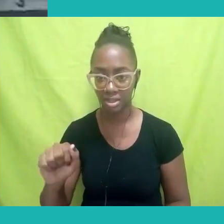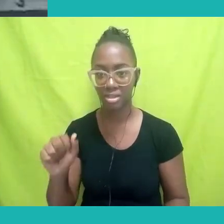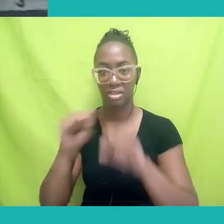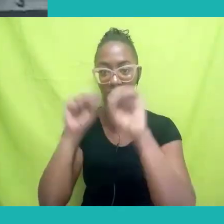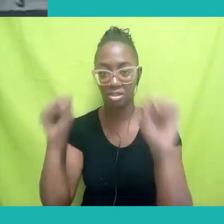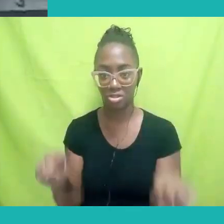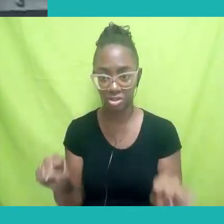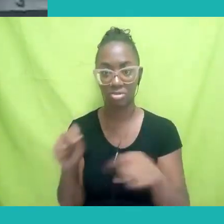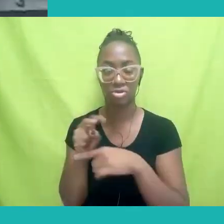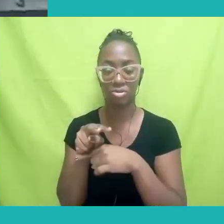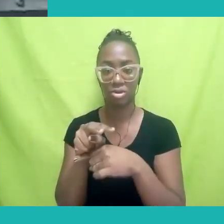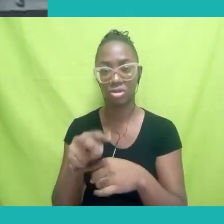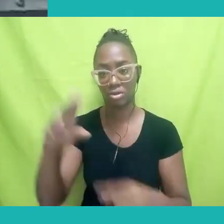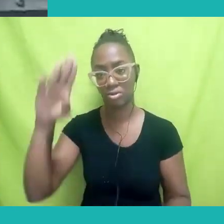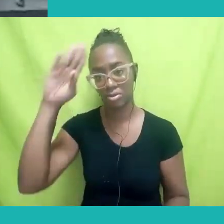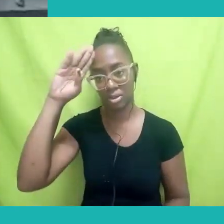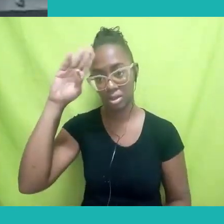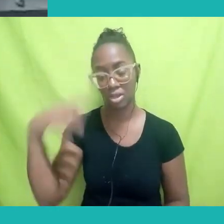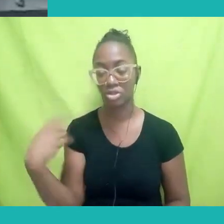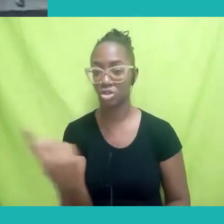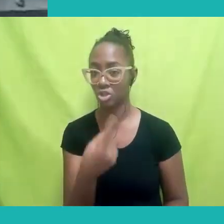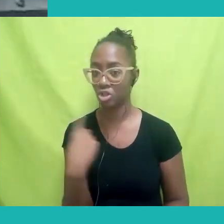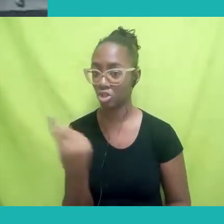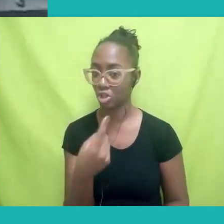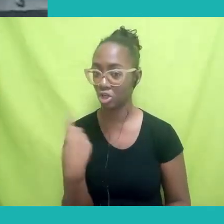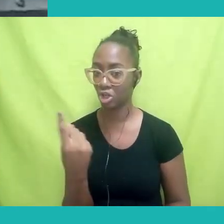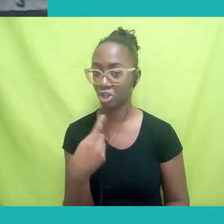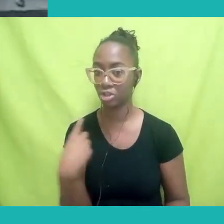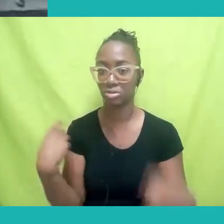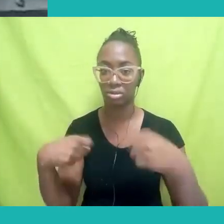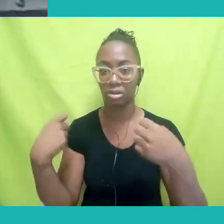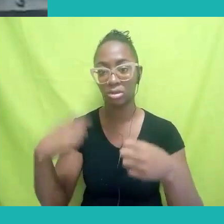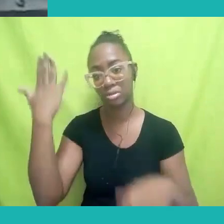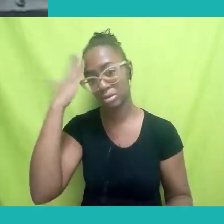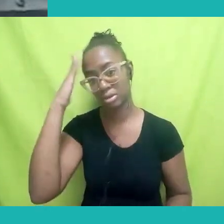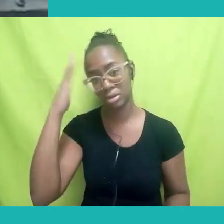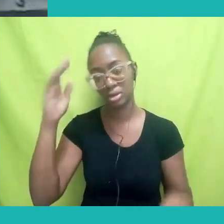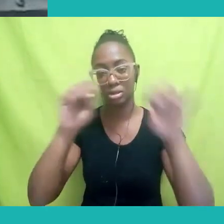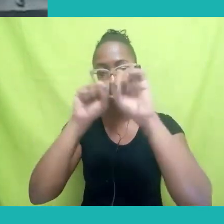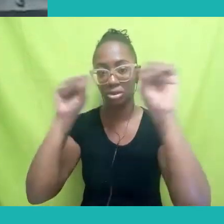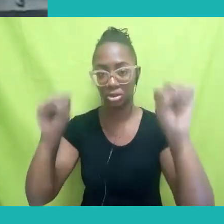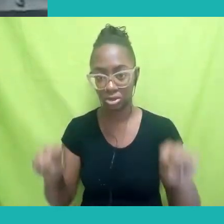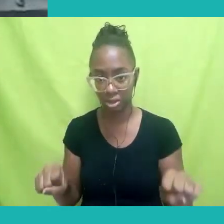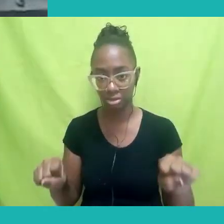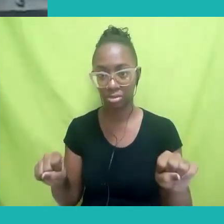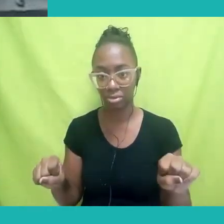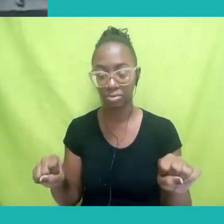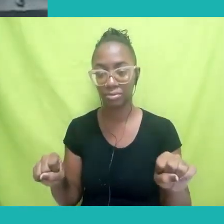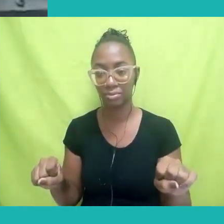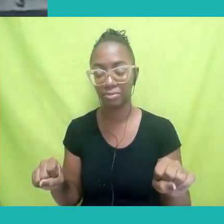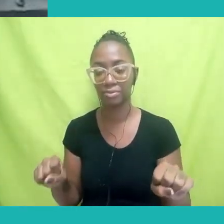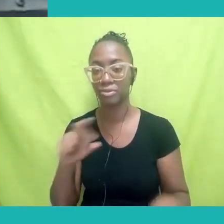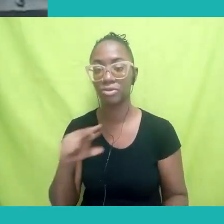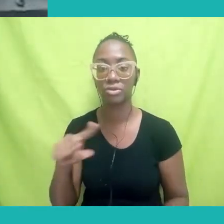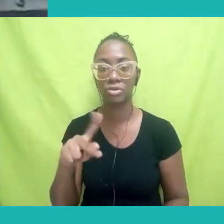Forças Armadas, a gente deve, né, não obstante, considerar que esse sistema, em que pese ele não ser previdenciário